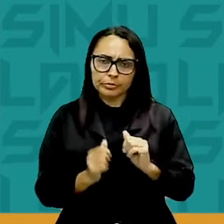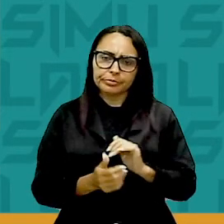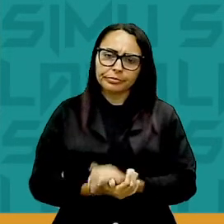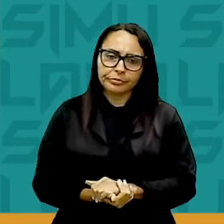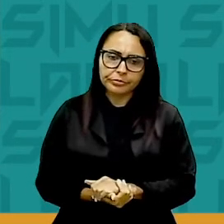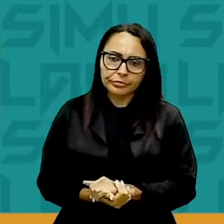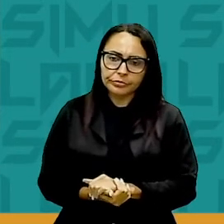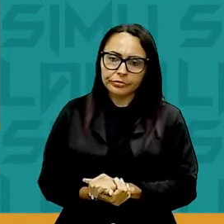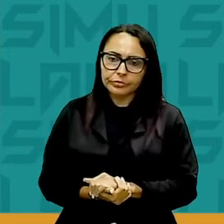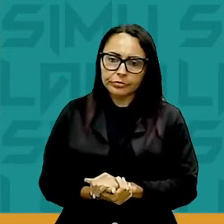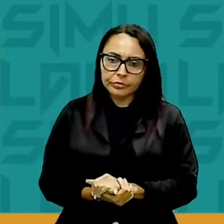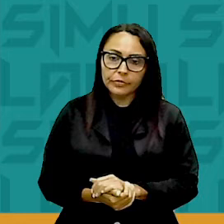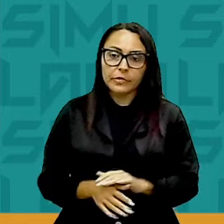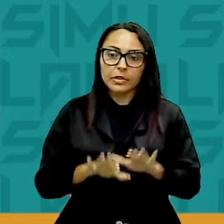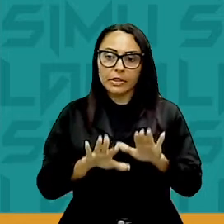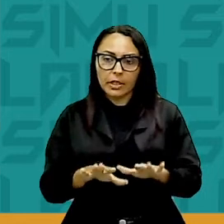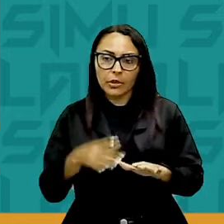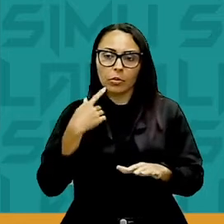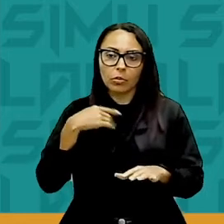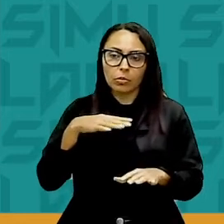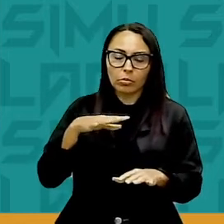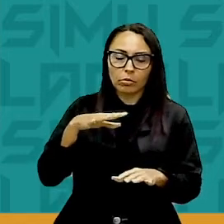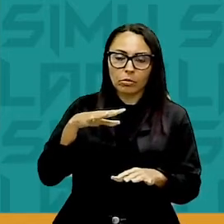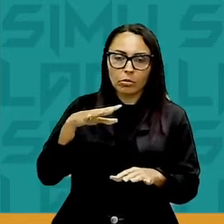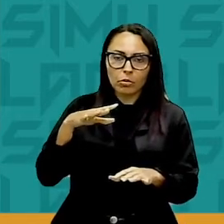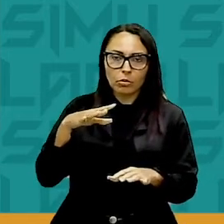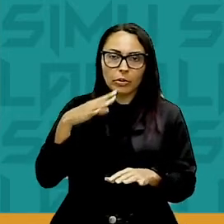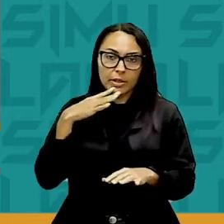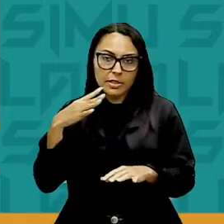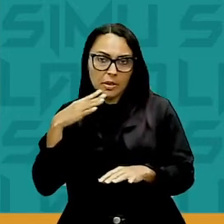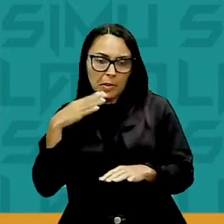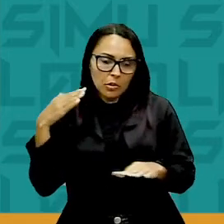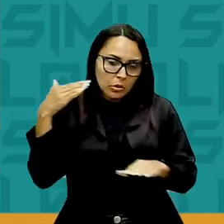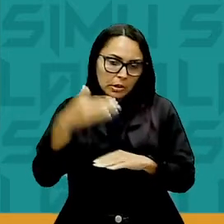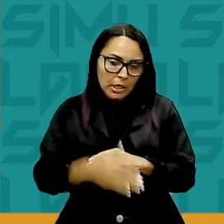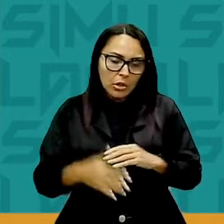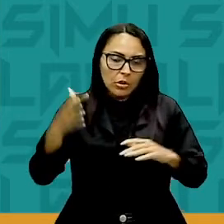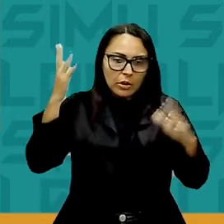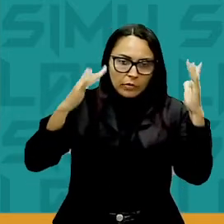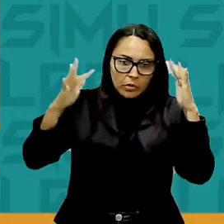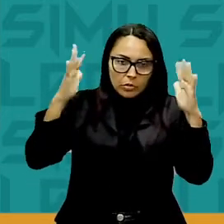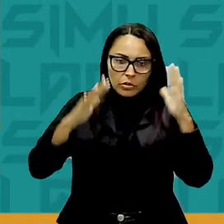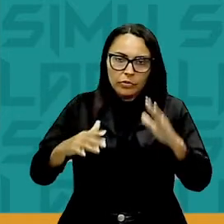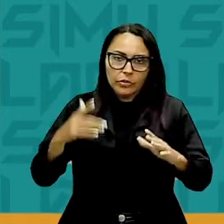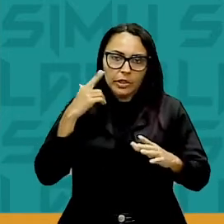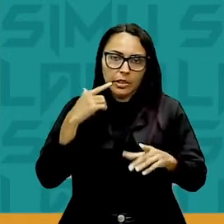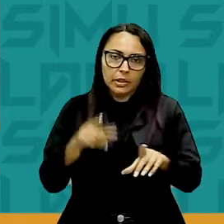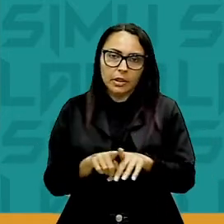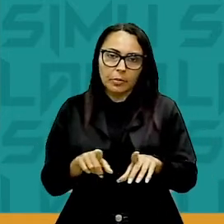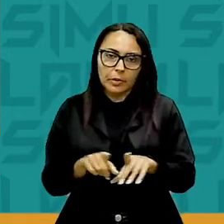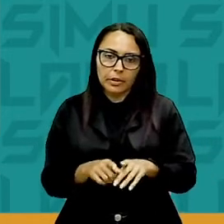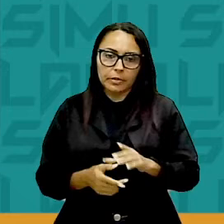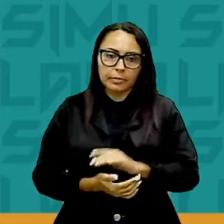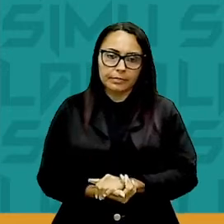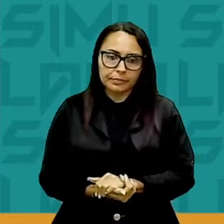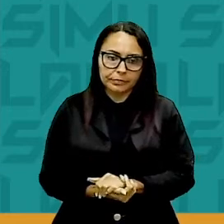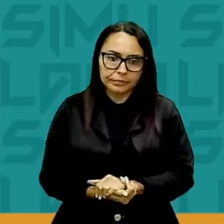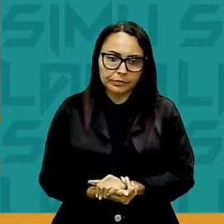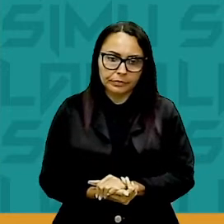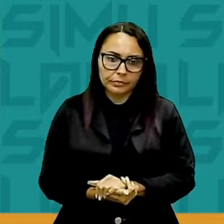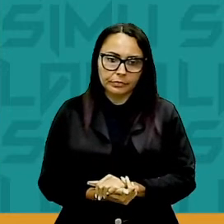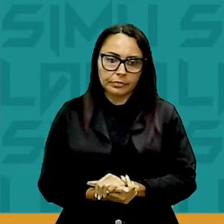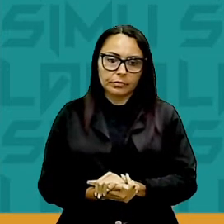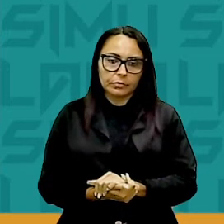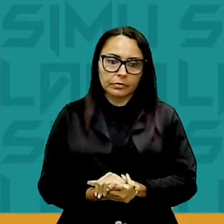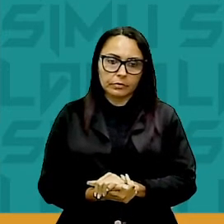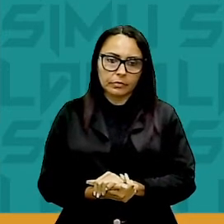Então, se há esse conhecimento dentro da filosofia da ciência, há esse conhecimento empírico, então vamos